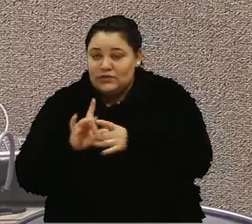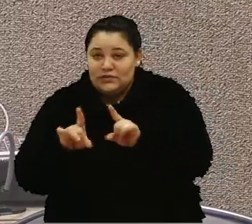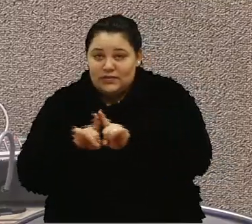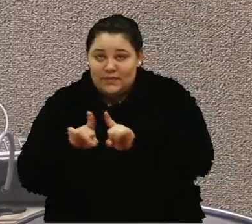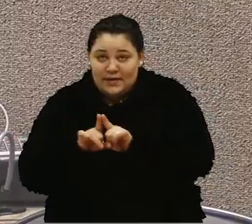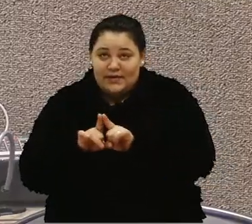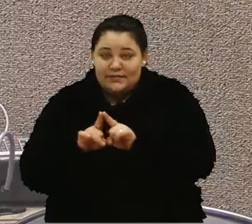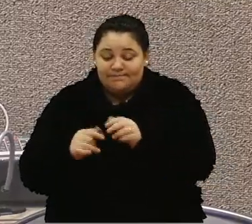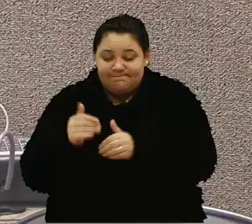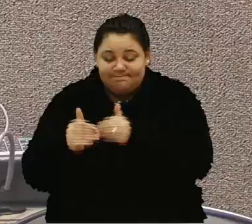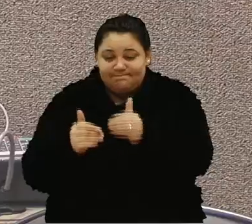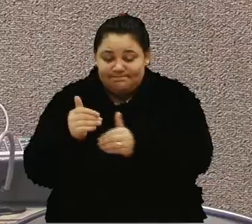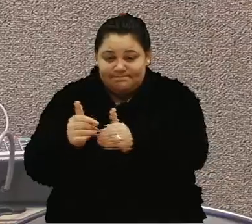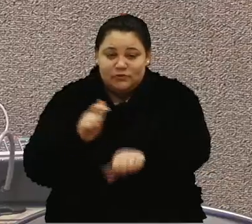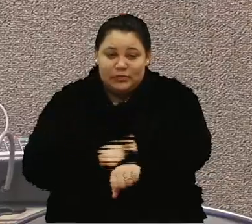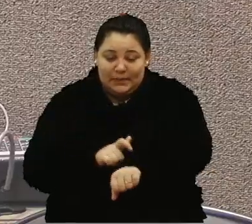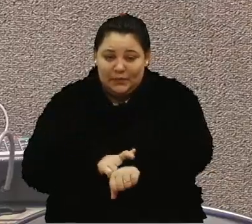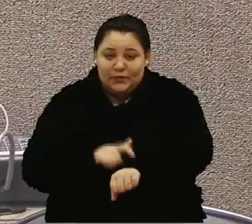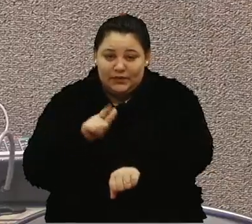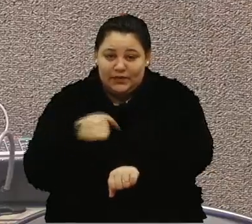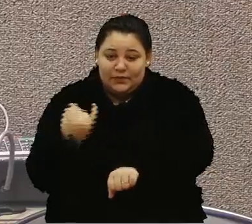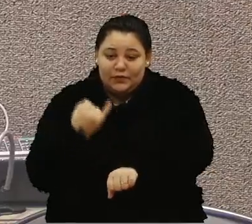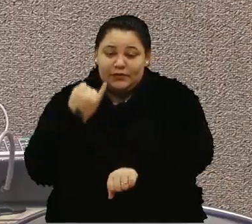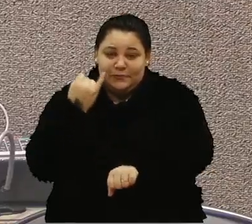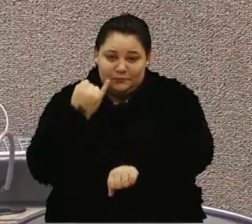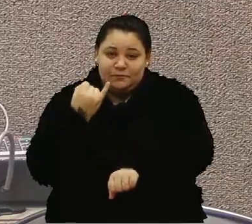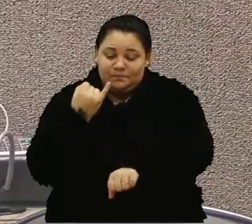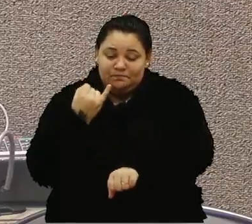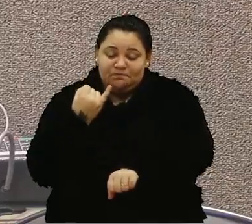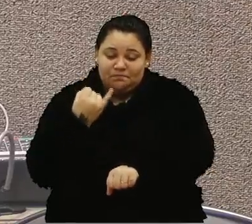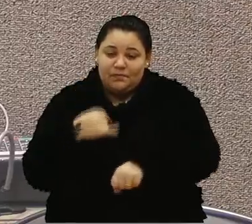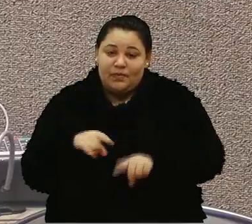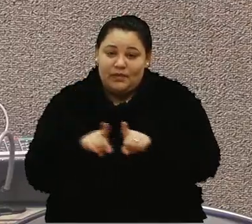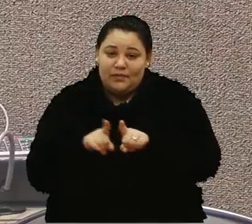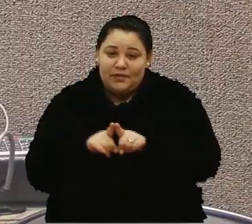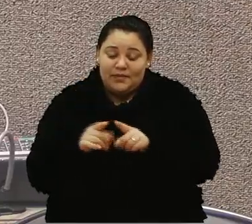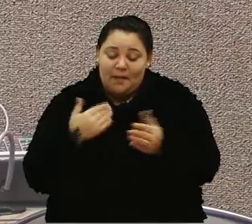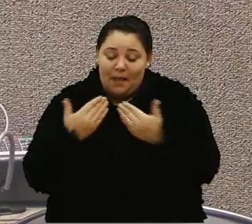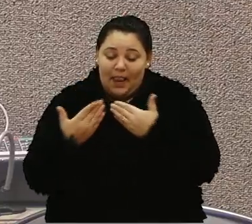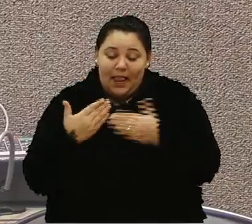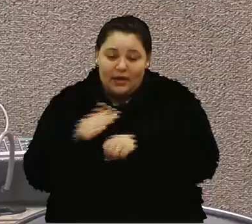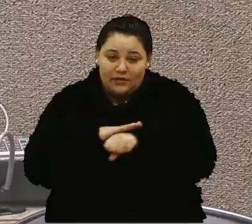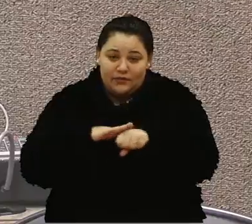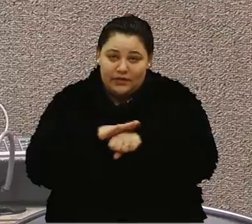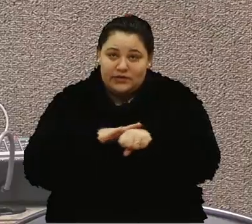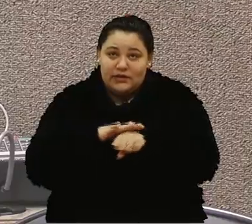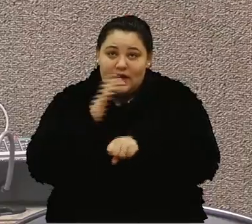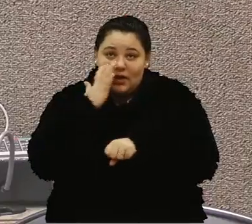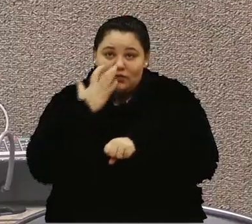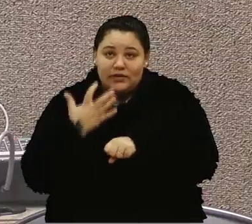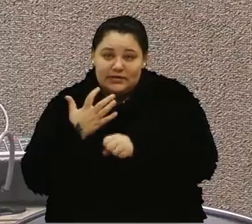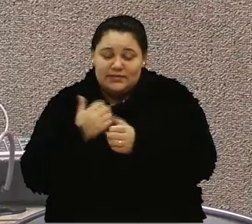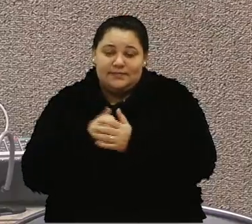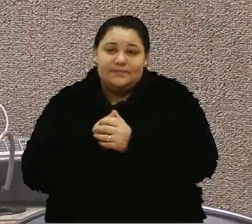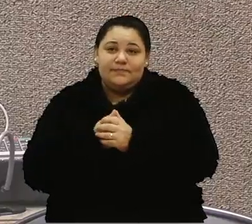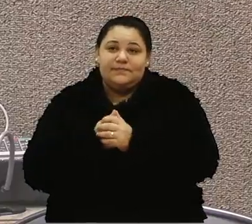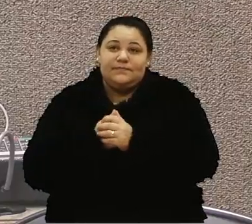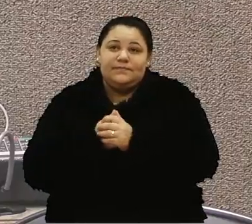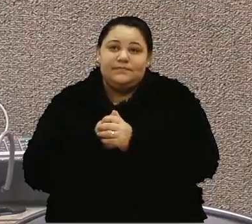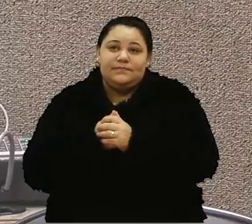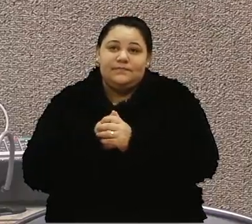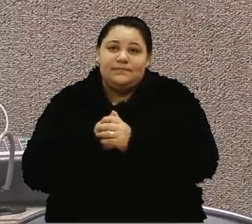neurológicas que são a principal importância para que as articulações elas sejam